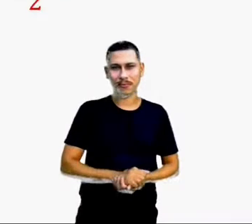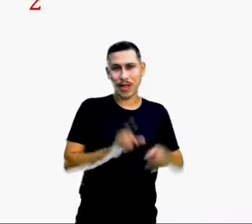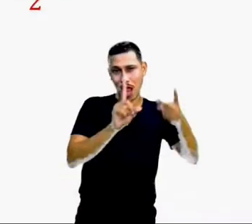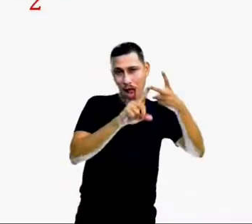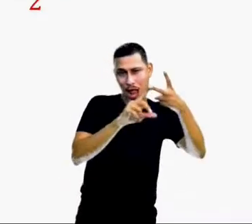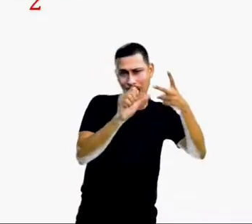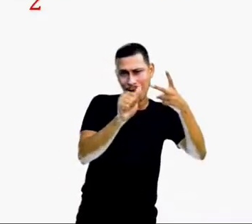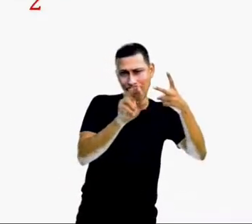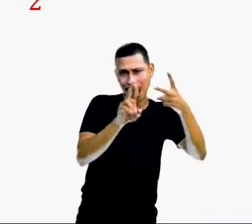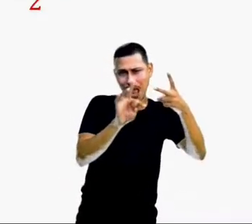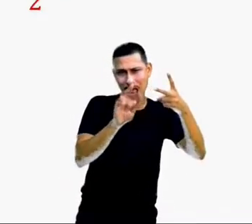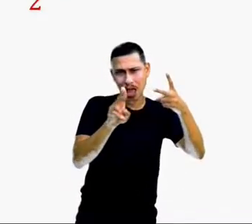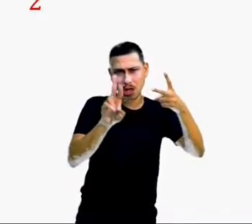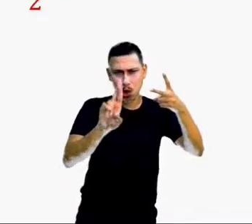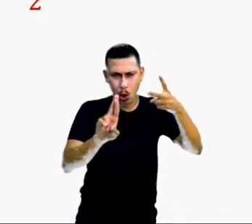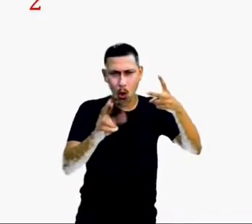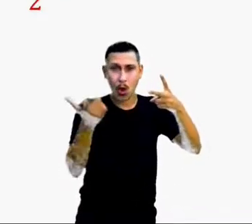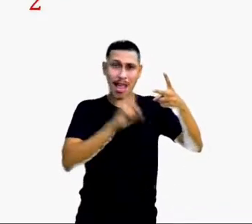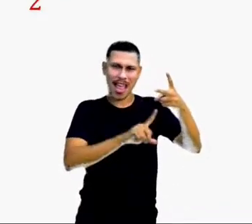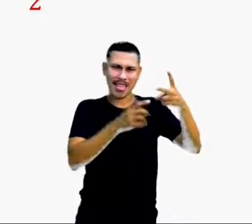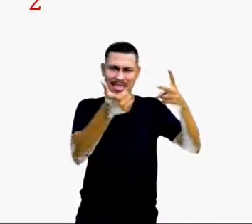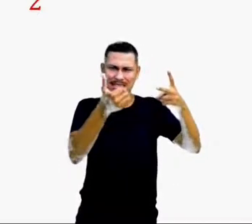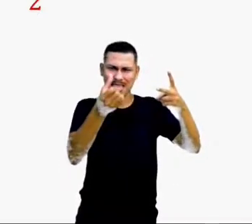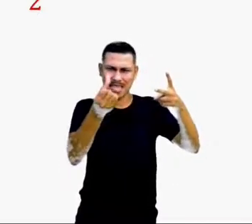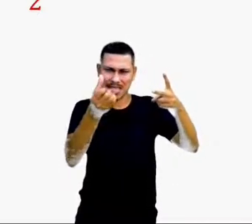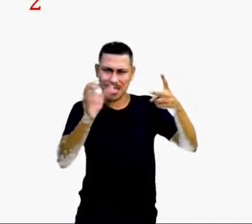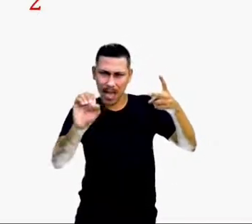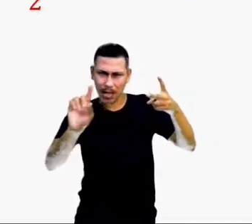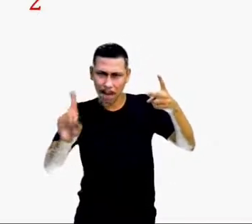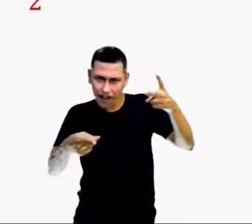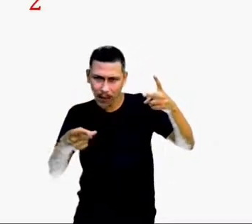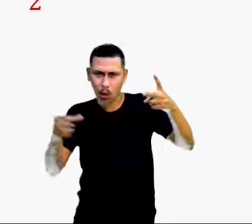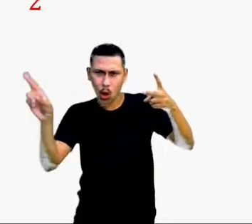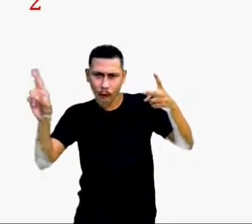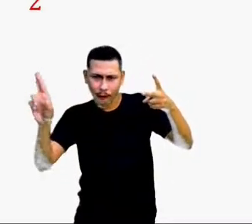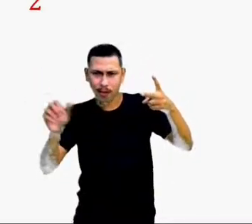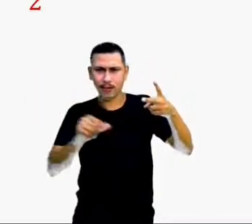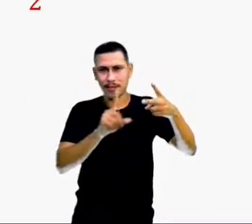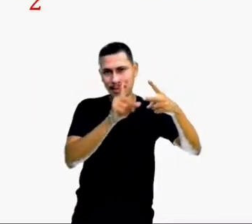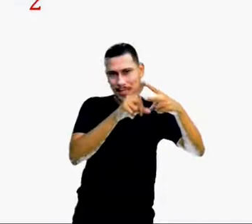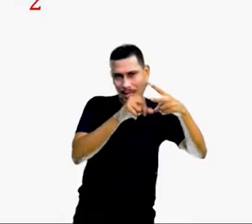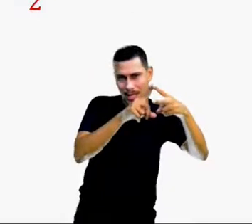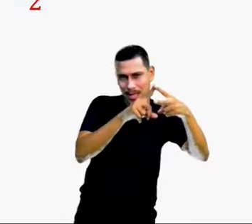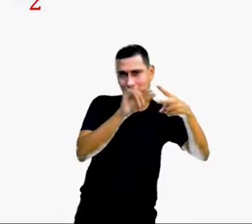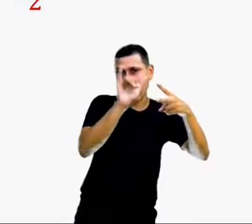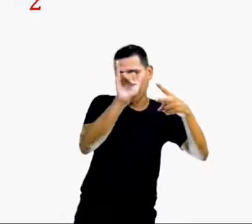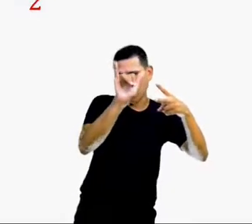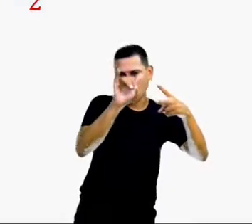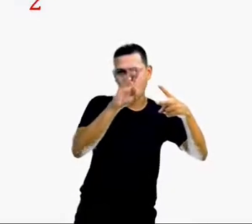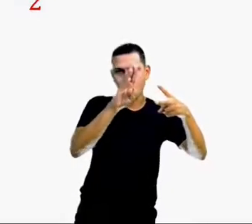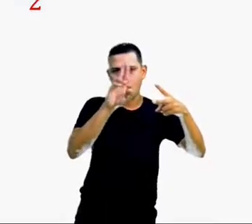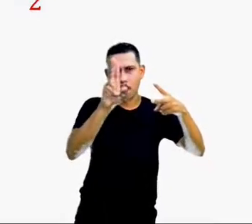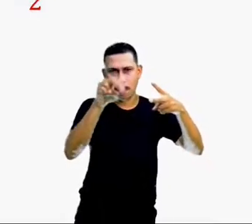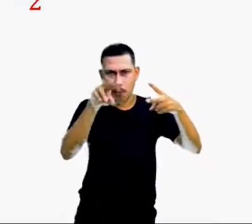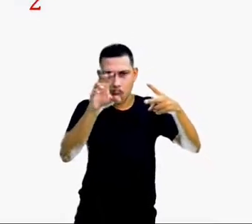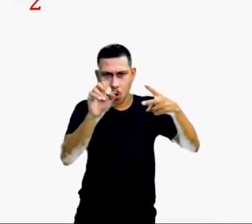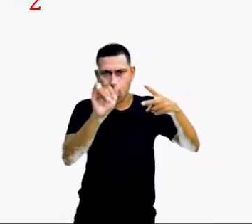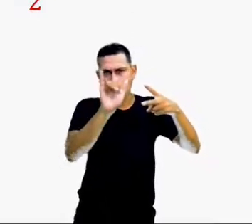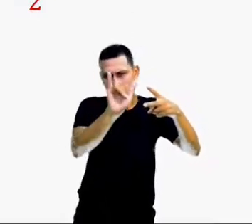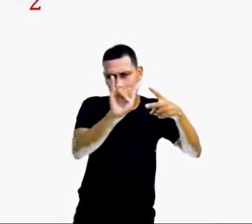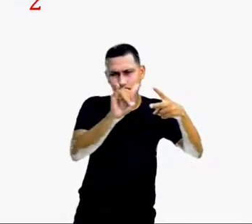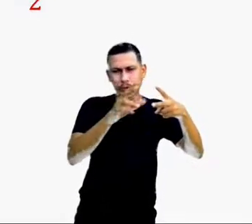ganhar 60 mil reais dessa herança. E Bruno, que é Y, chamamos Bruno de Y.